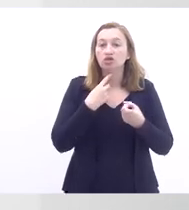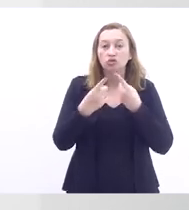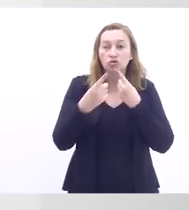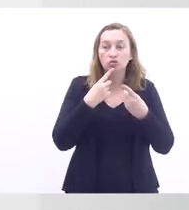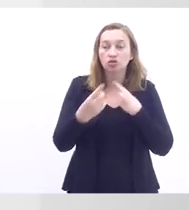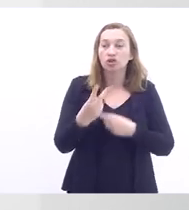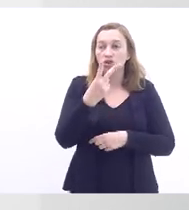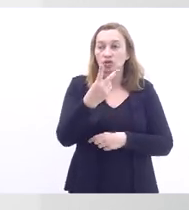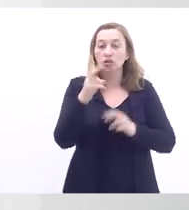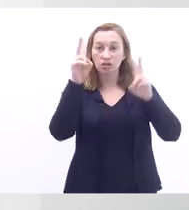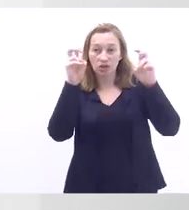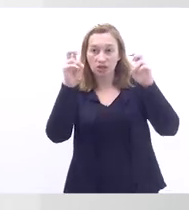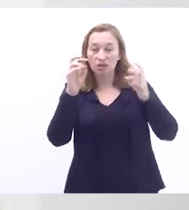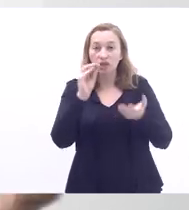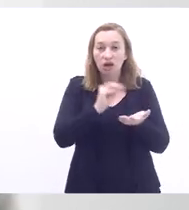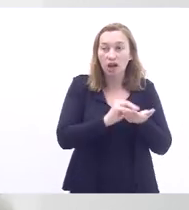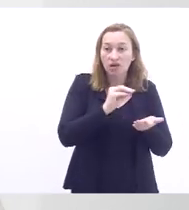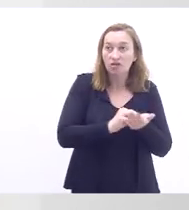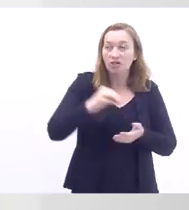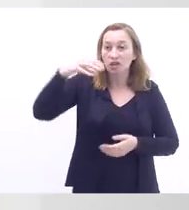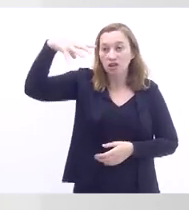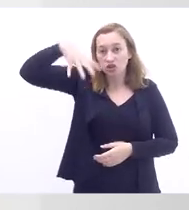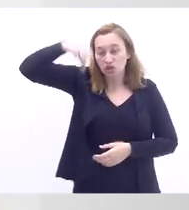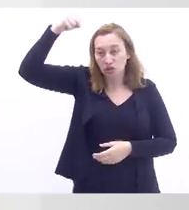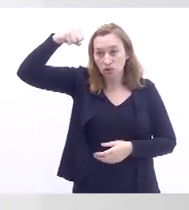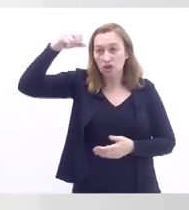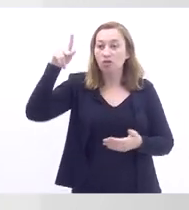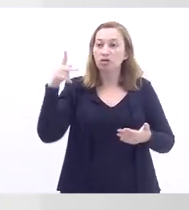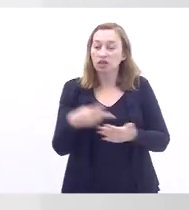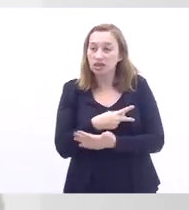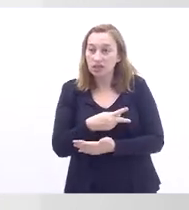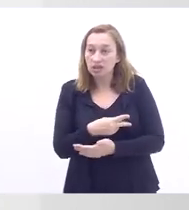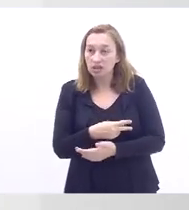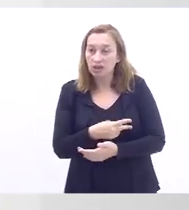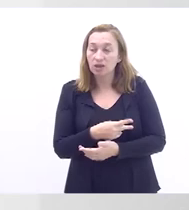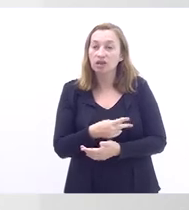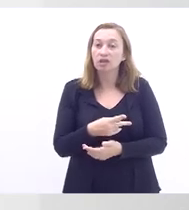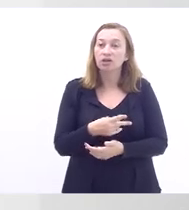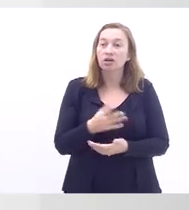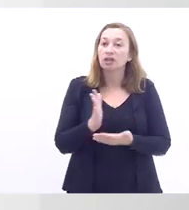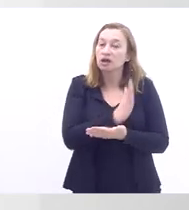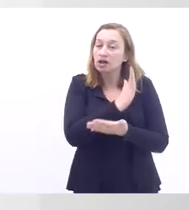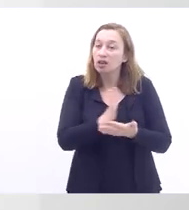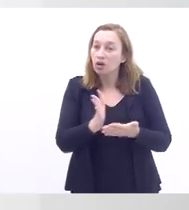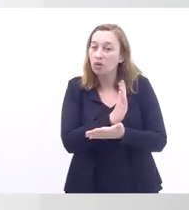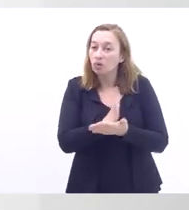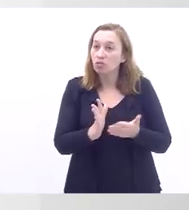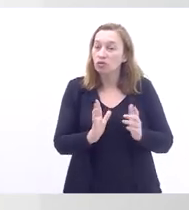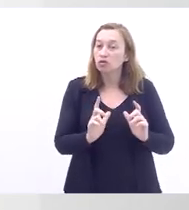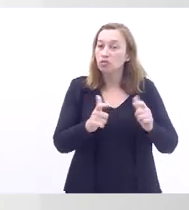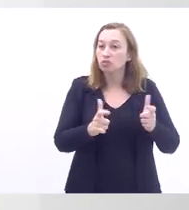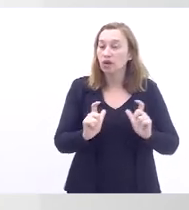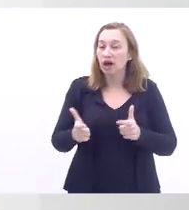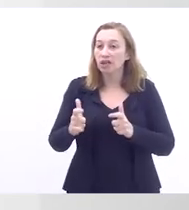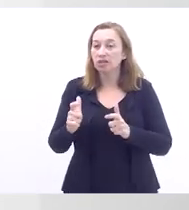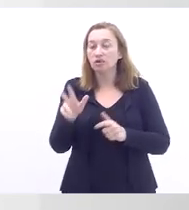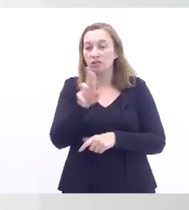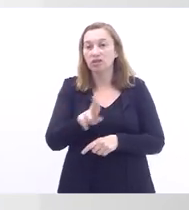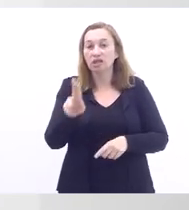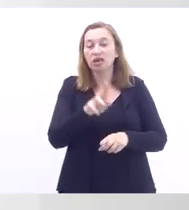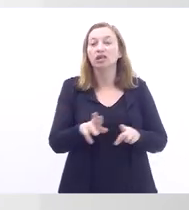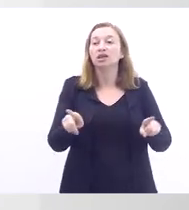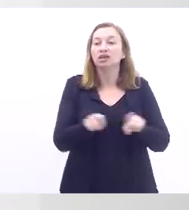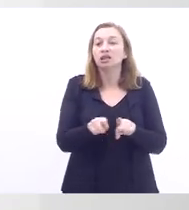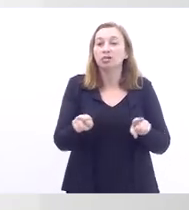estes dois assuntos a falta de electricidade que ocorreu e ocorre em alguns alguns centros da universidade e